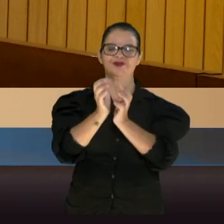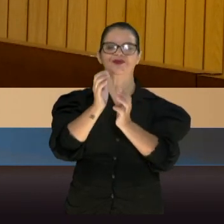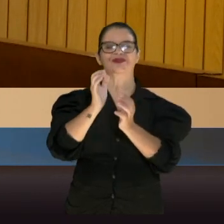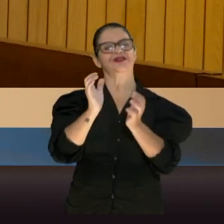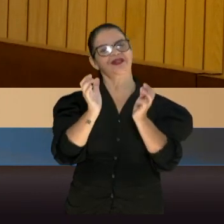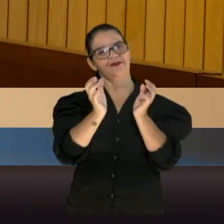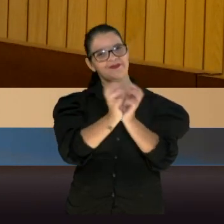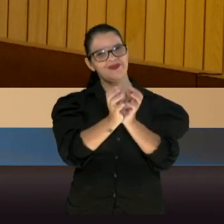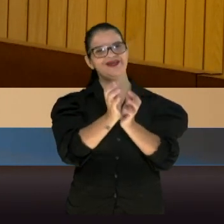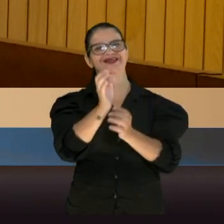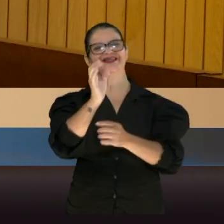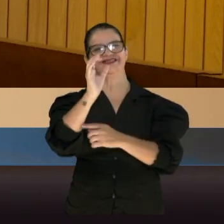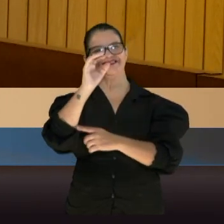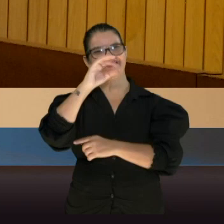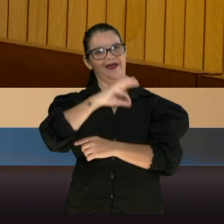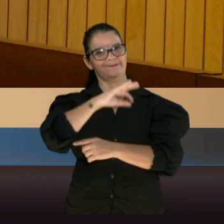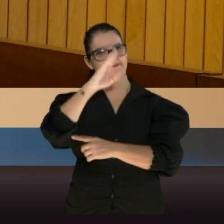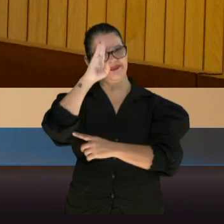Militar. Então, temos